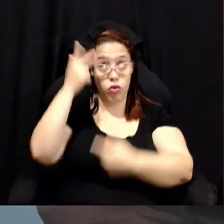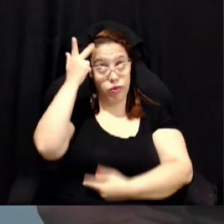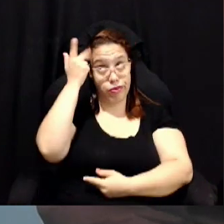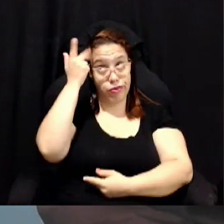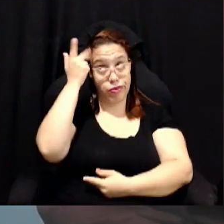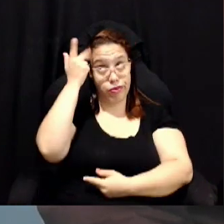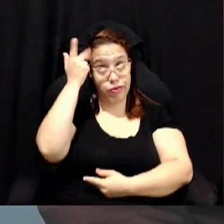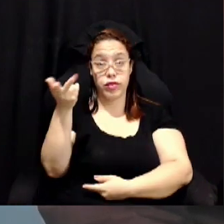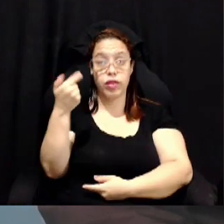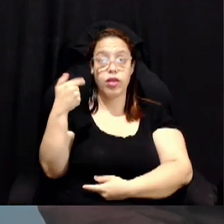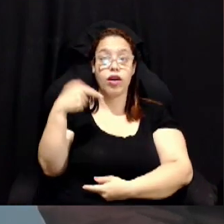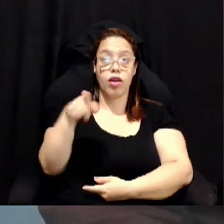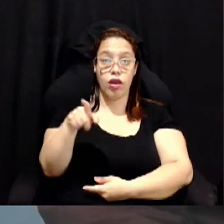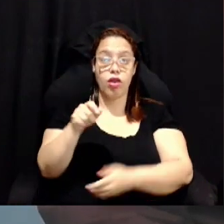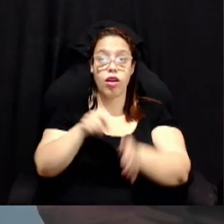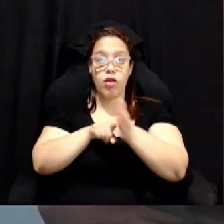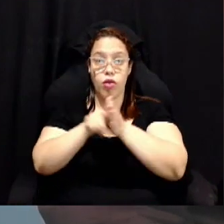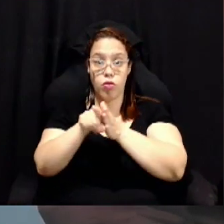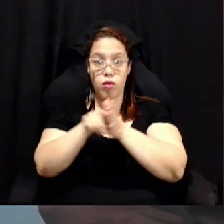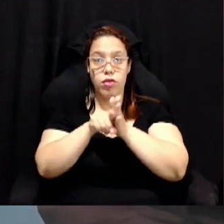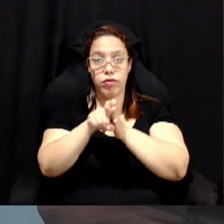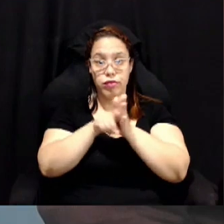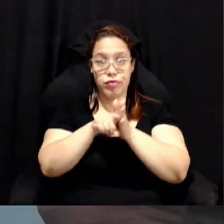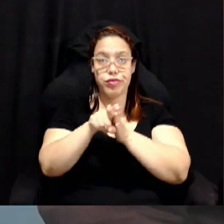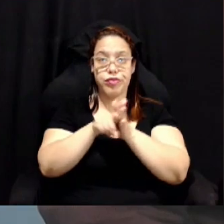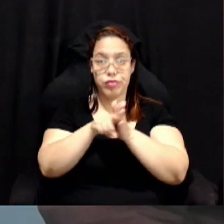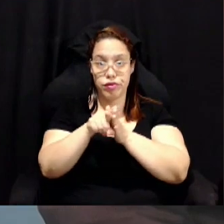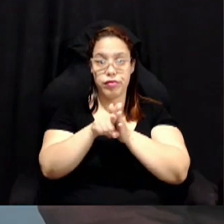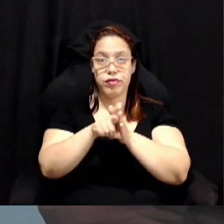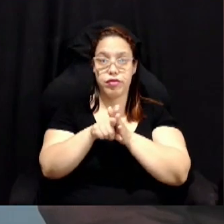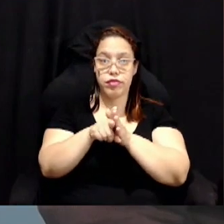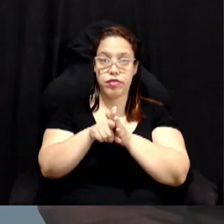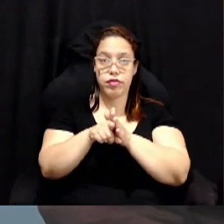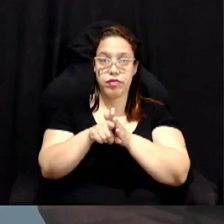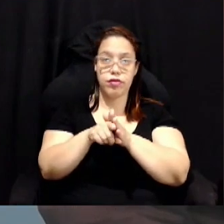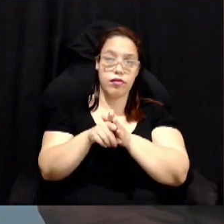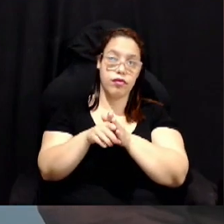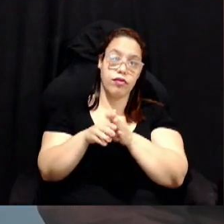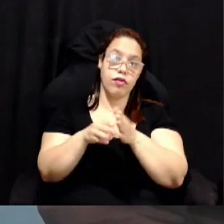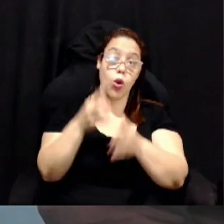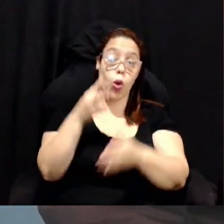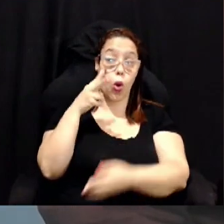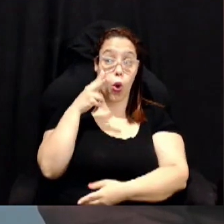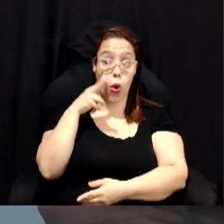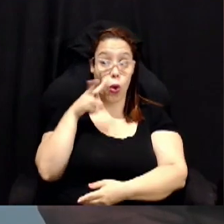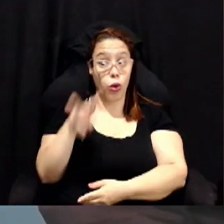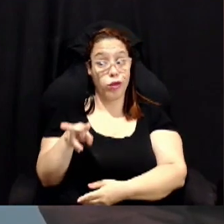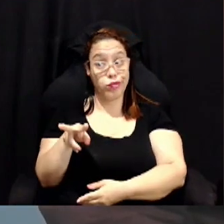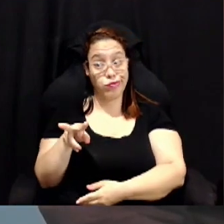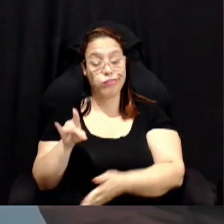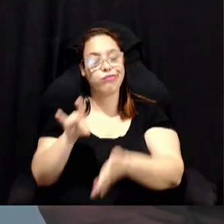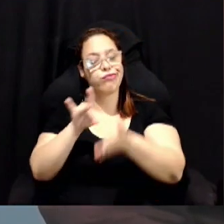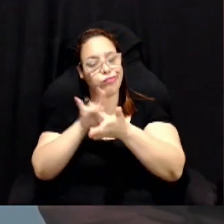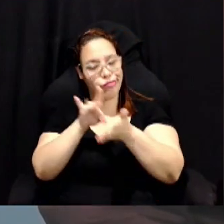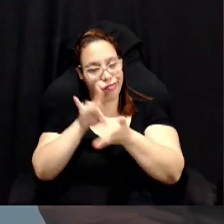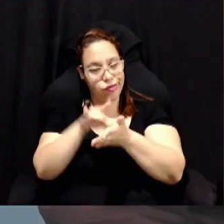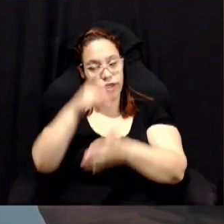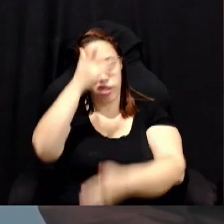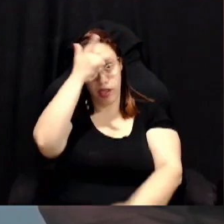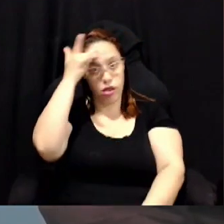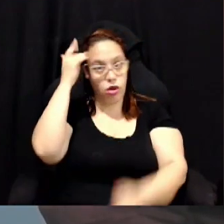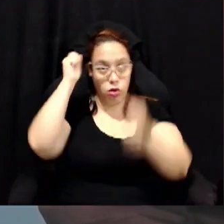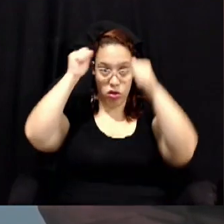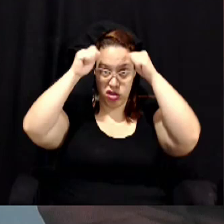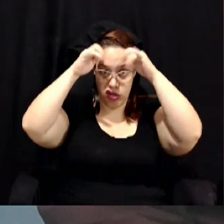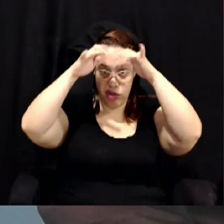vão pesquisar e através dessa pesquisa acaba colocando, olha, realmente essa pessoa é autista,